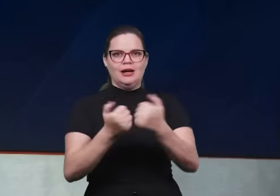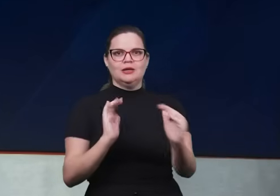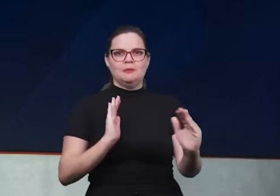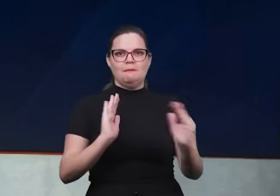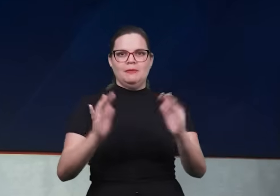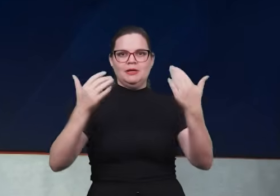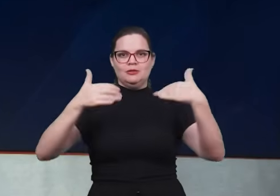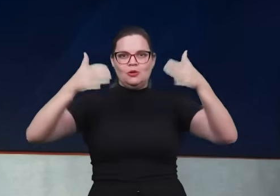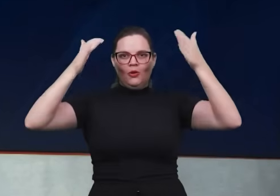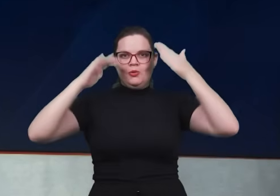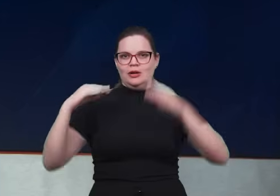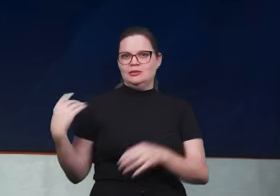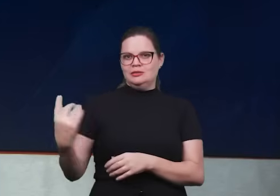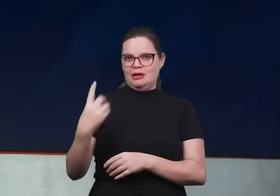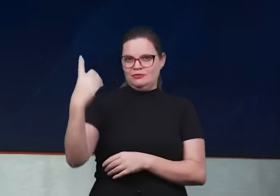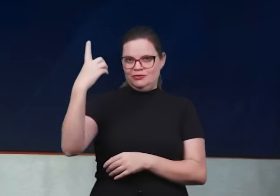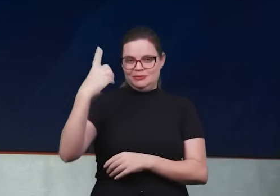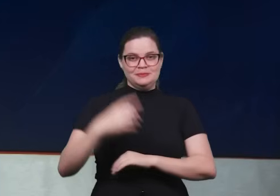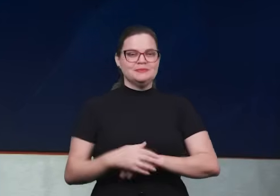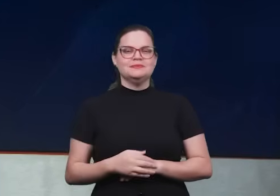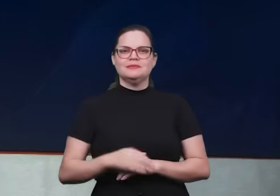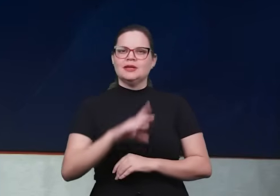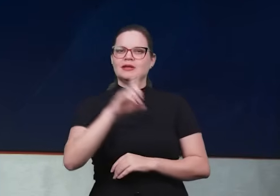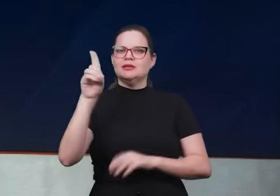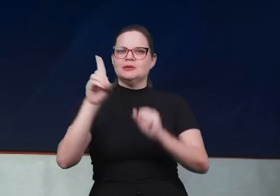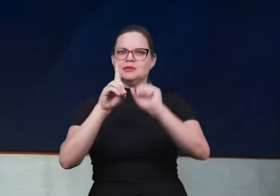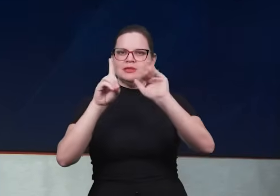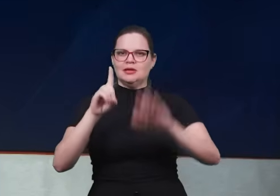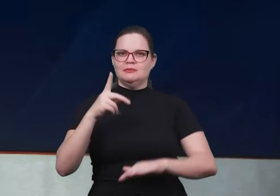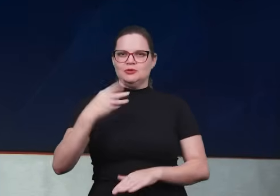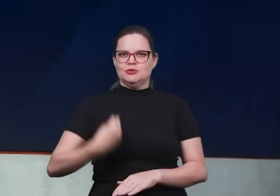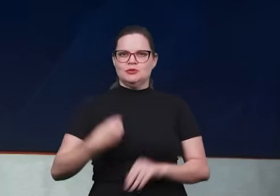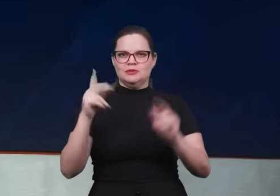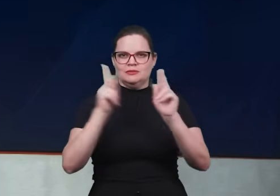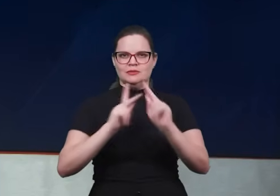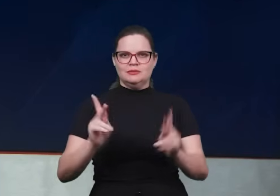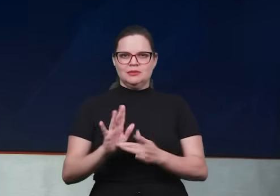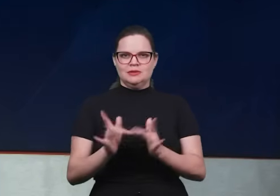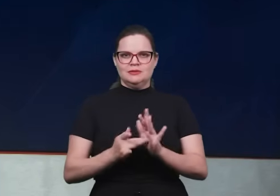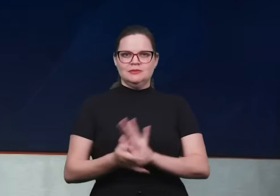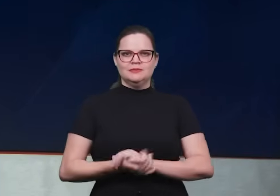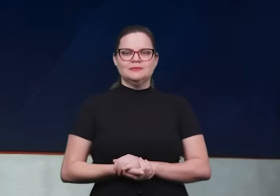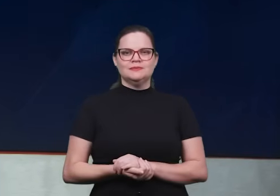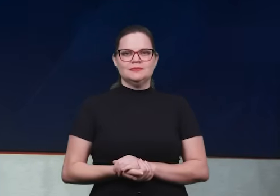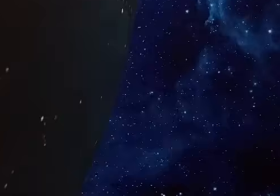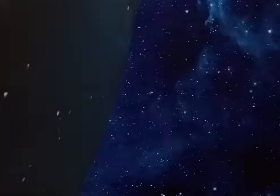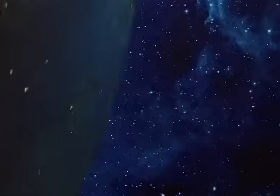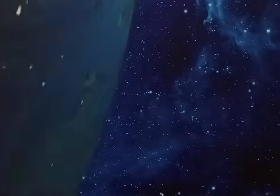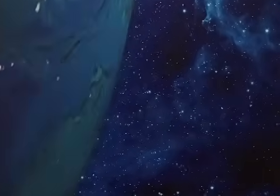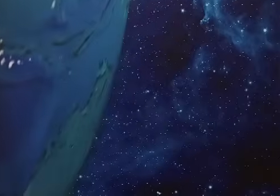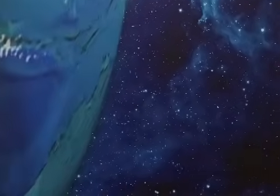rei Davi. E que Deus abençoe sua vida com a paz do Senhor Jesus Cristo.